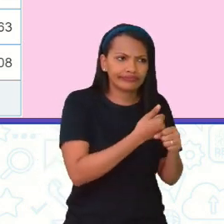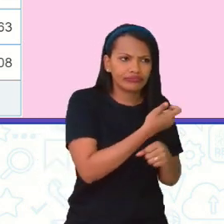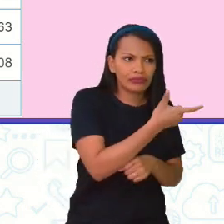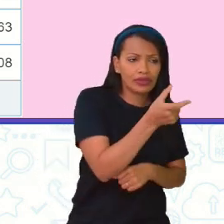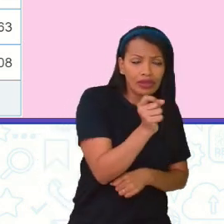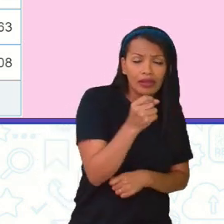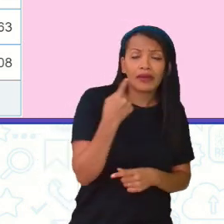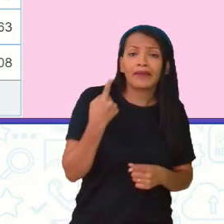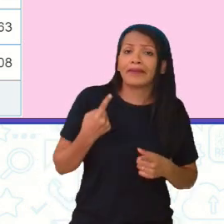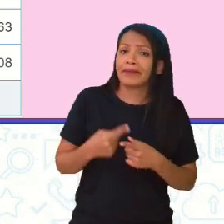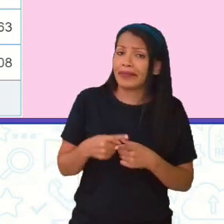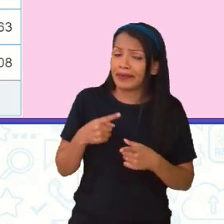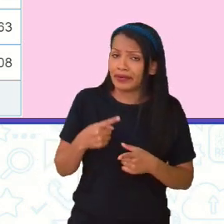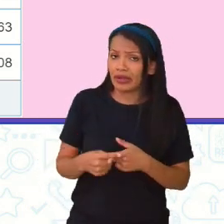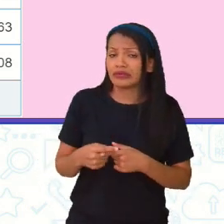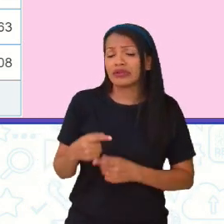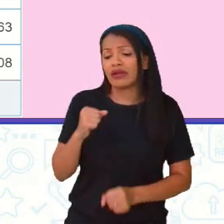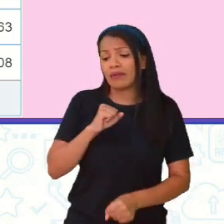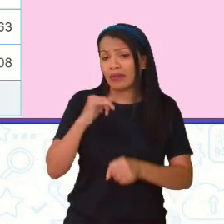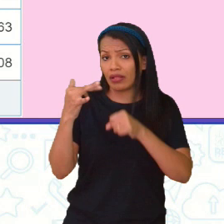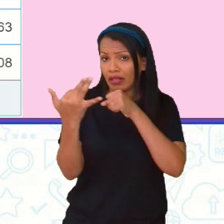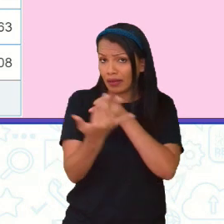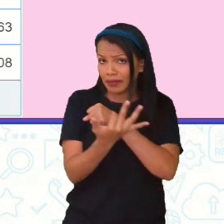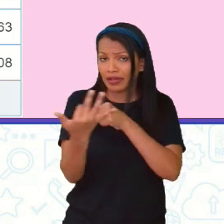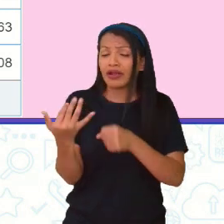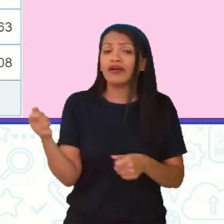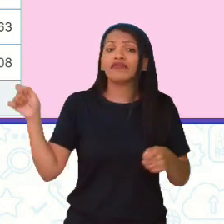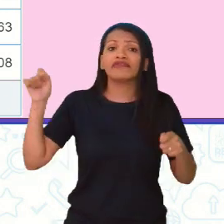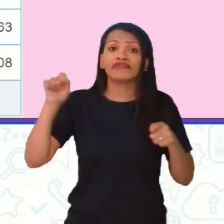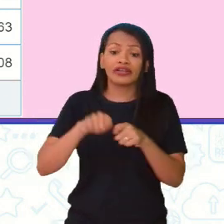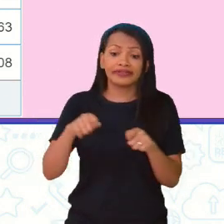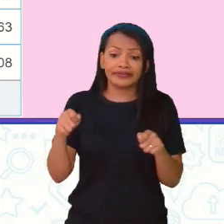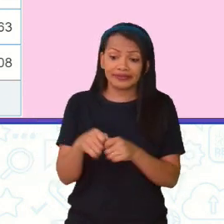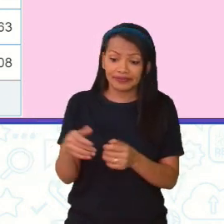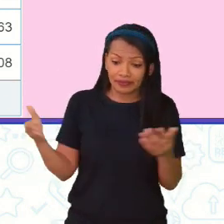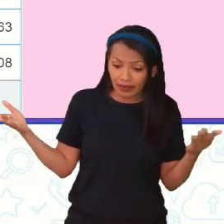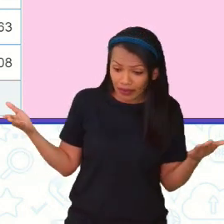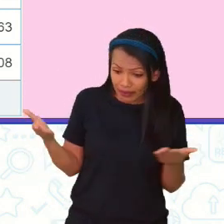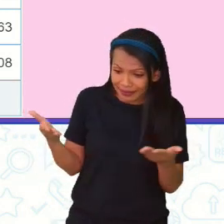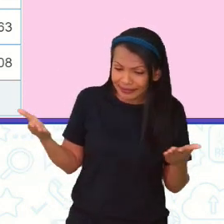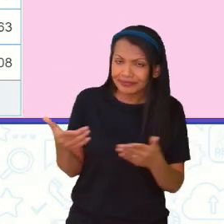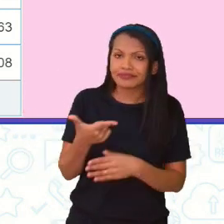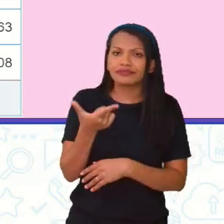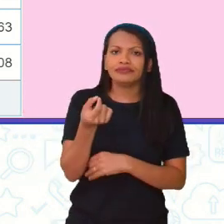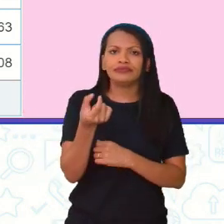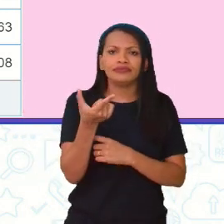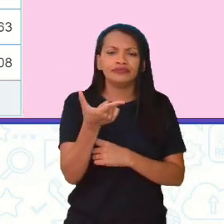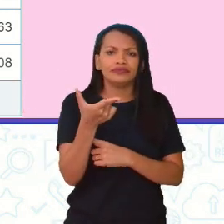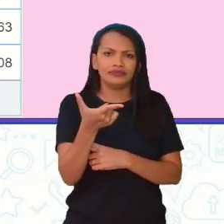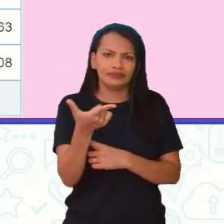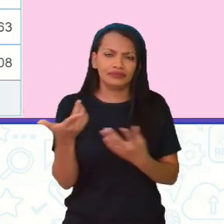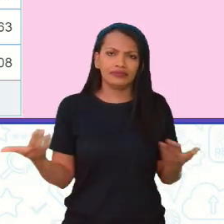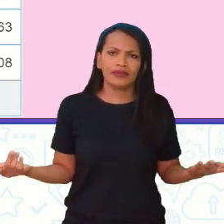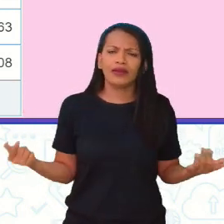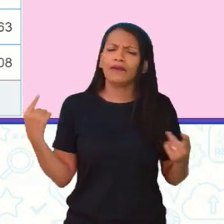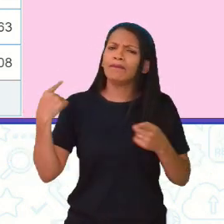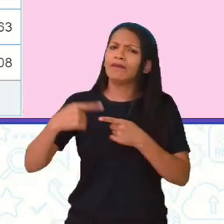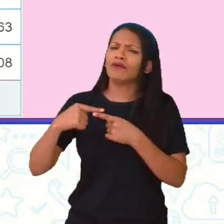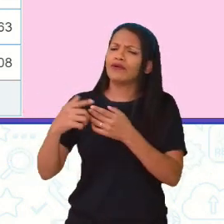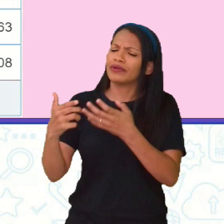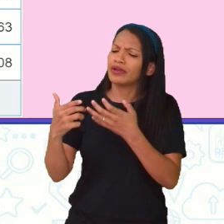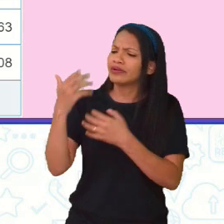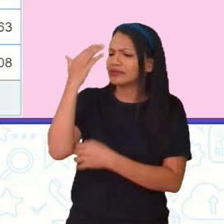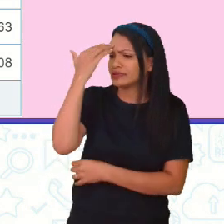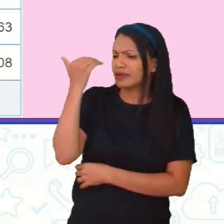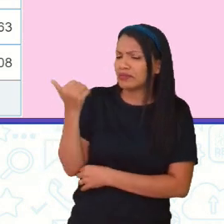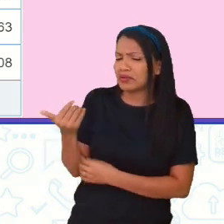a gente está fazendo o censo este ano. Olha só, pessoal, para que eu quero saber isso? Por que eu quero